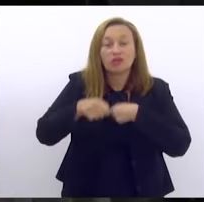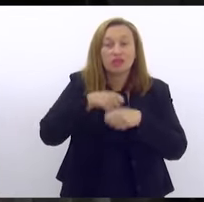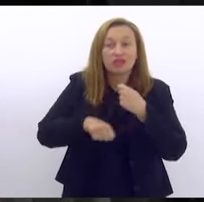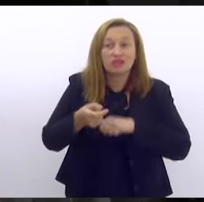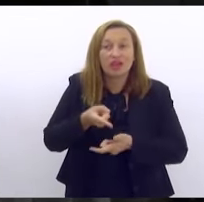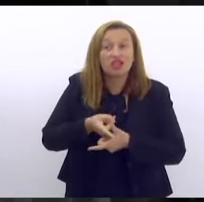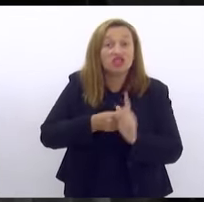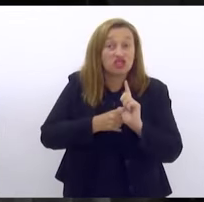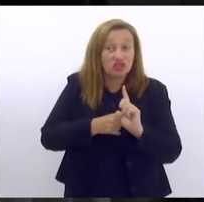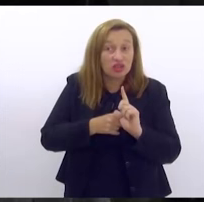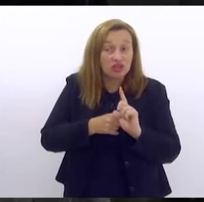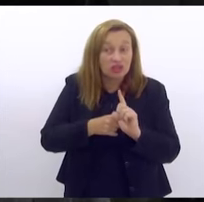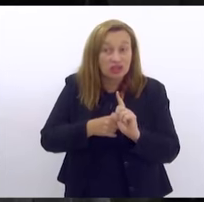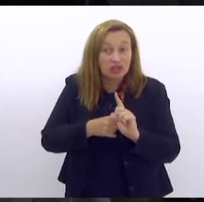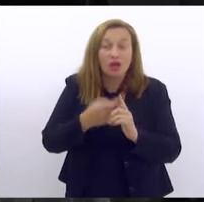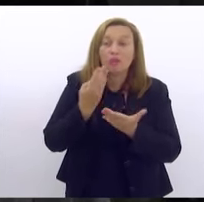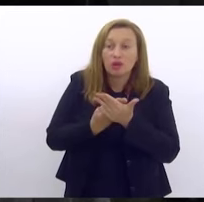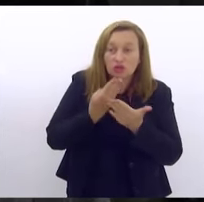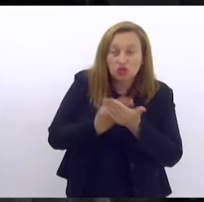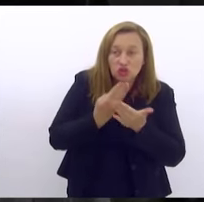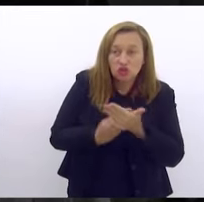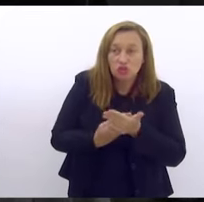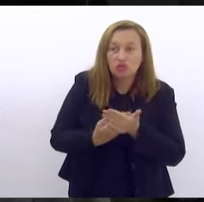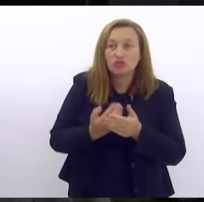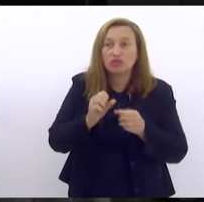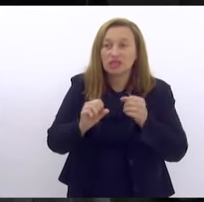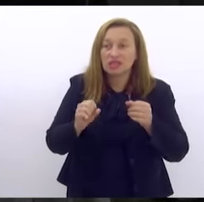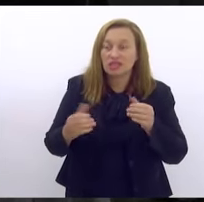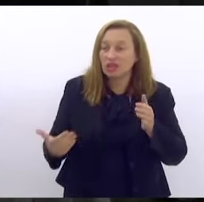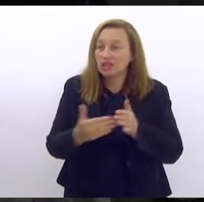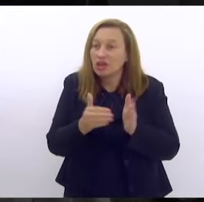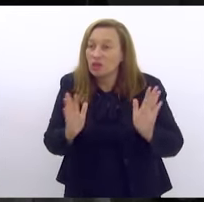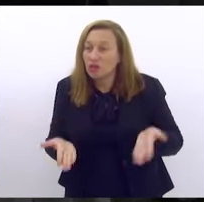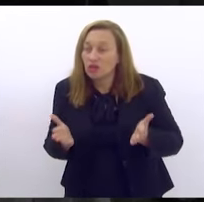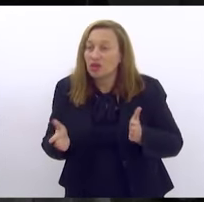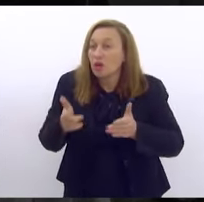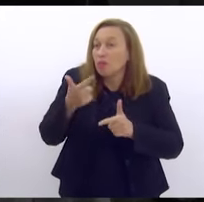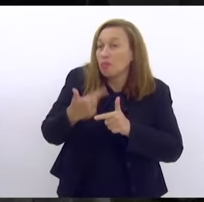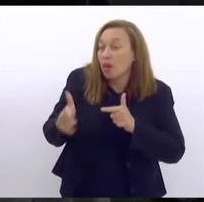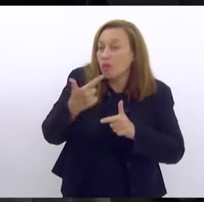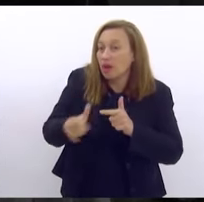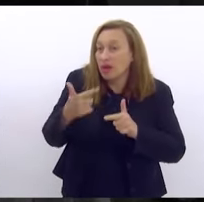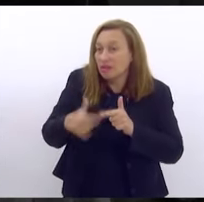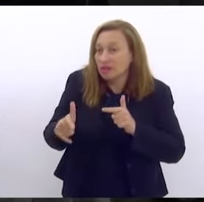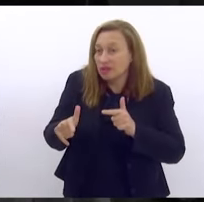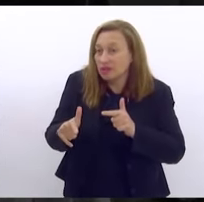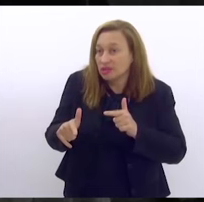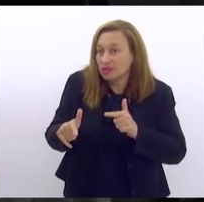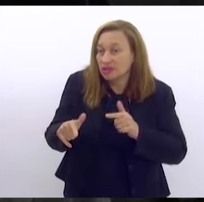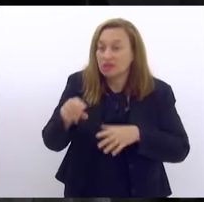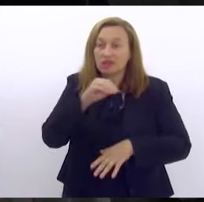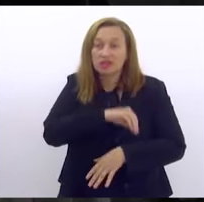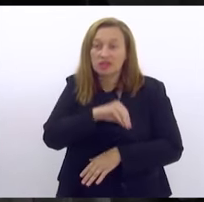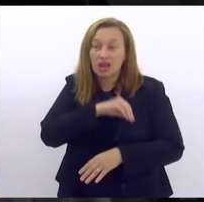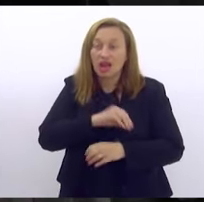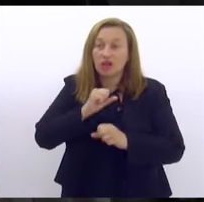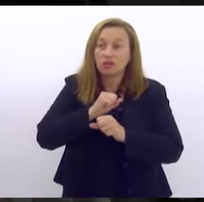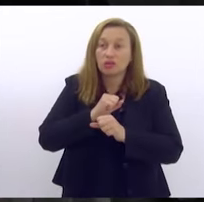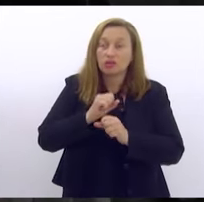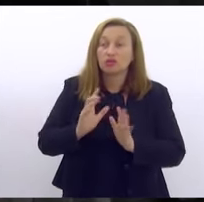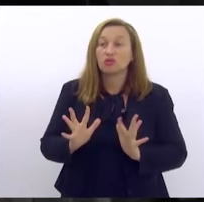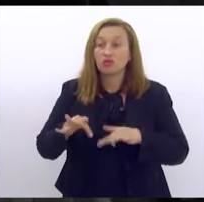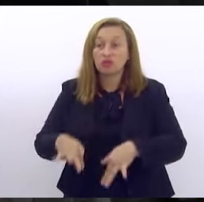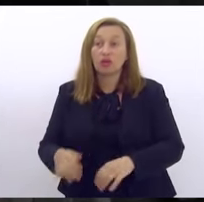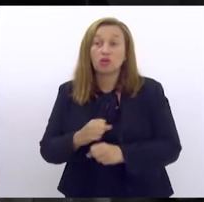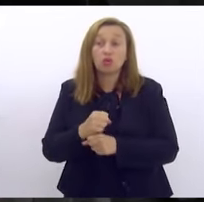dívida, pelos estudos que a gente vem fazendo, nós vamos ter problema de salário no final do ano que vem. Ou a